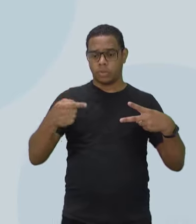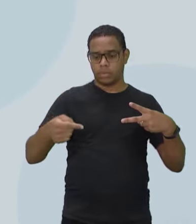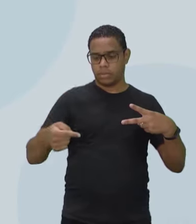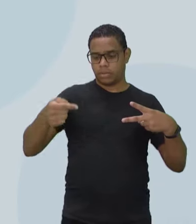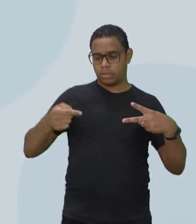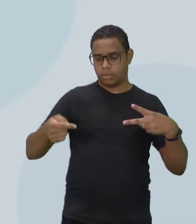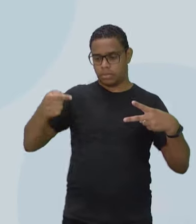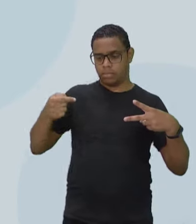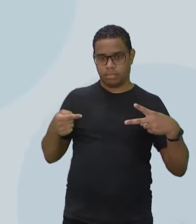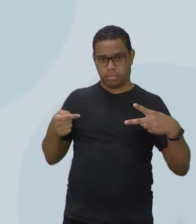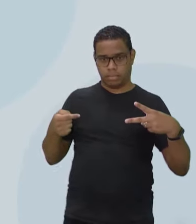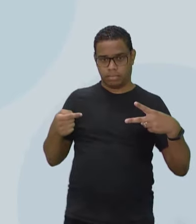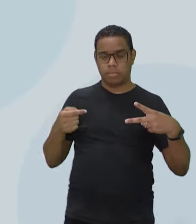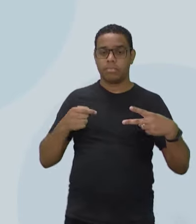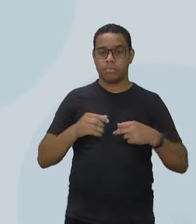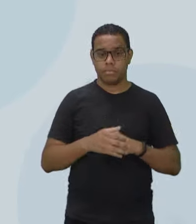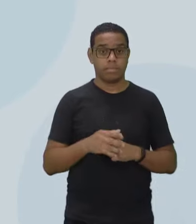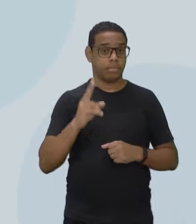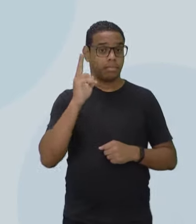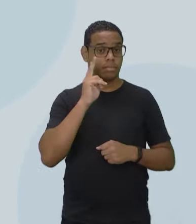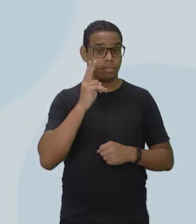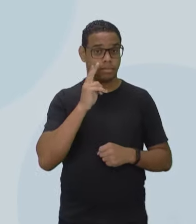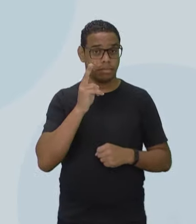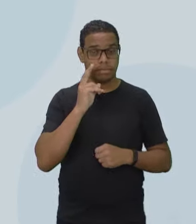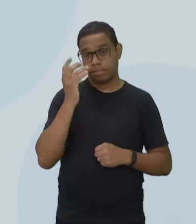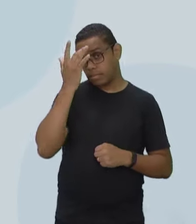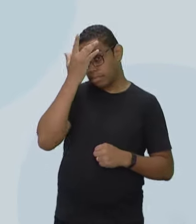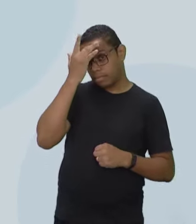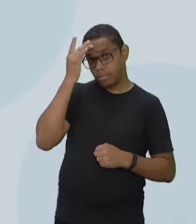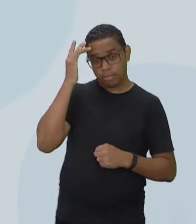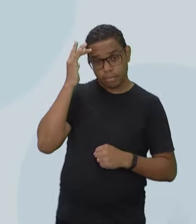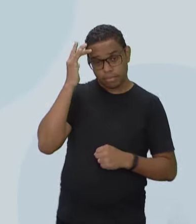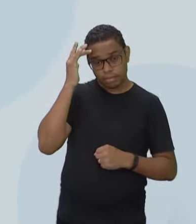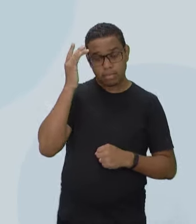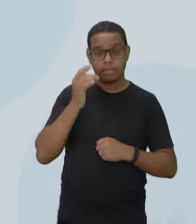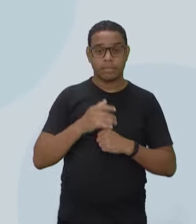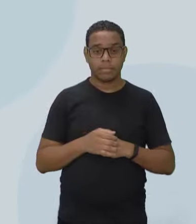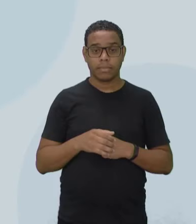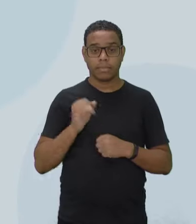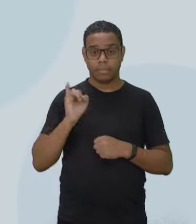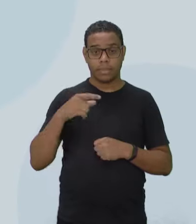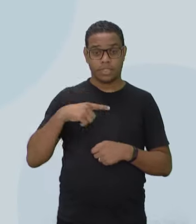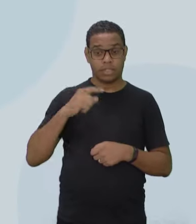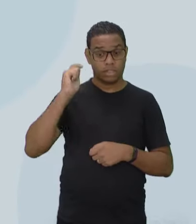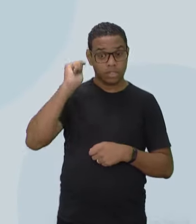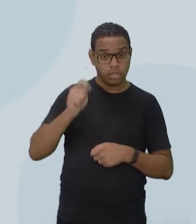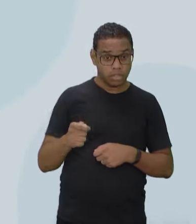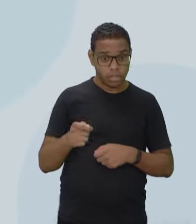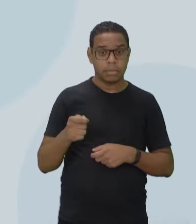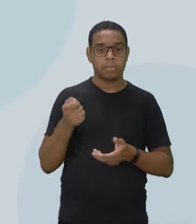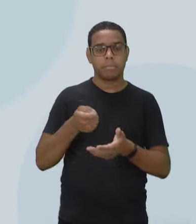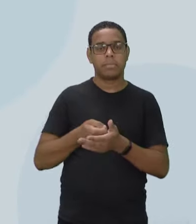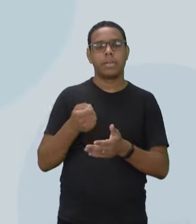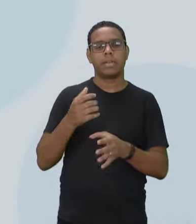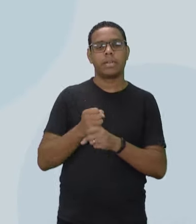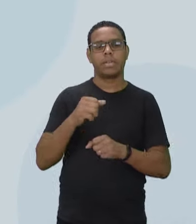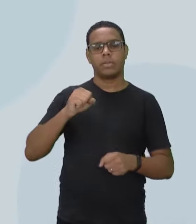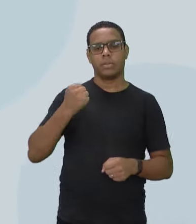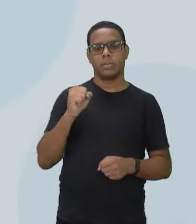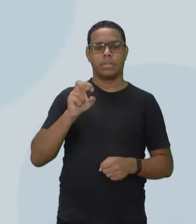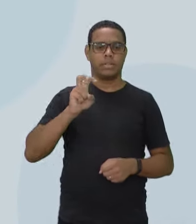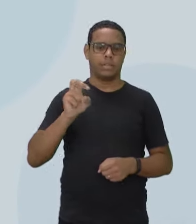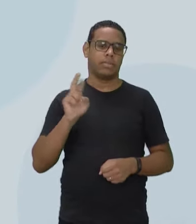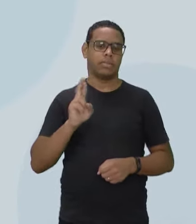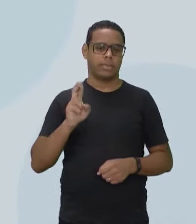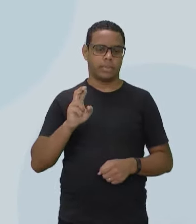voltar 2 casas. Lembrando aí que a pessoa que tivesse o dinheiro, ela pagaria R$ 85,00,